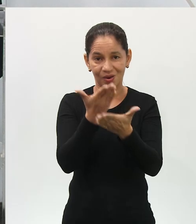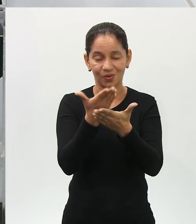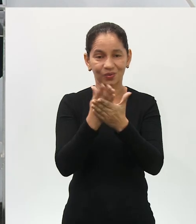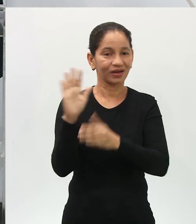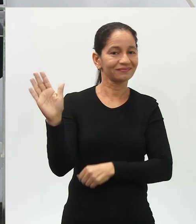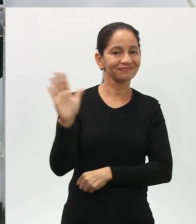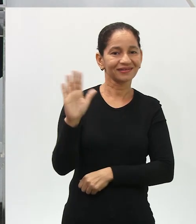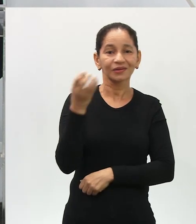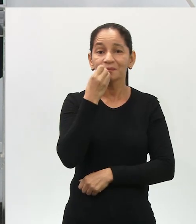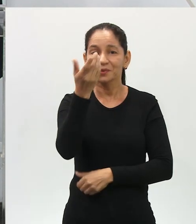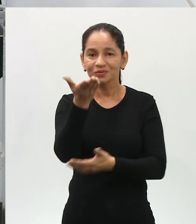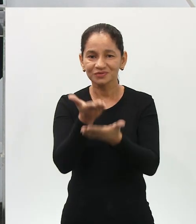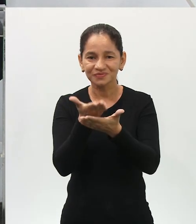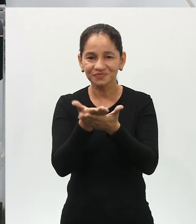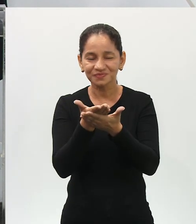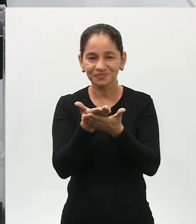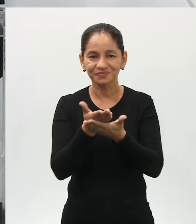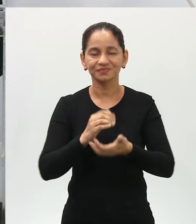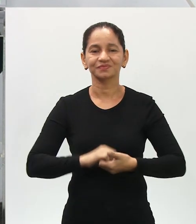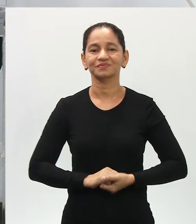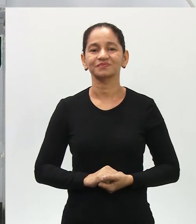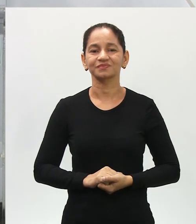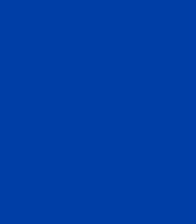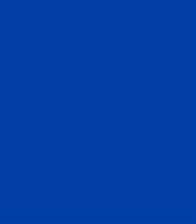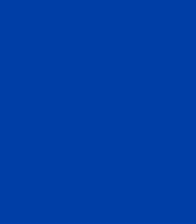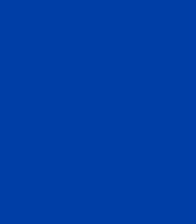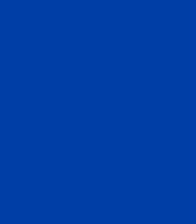6. Até logo e bons estudos!